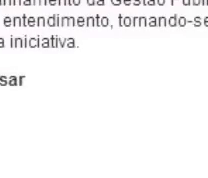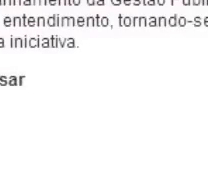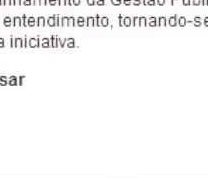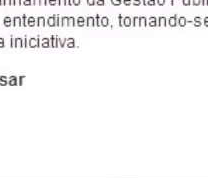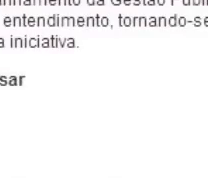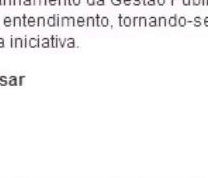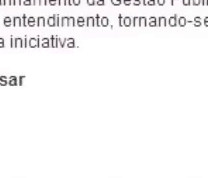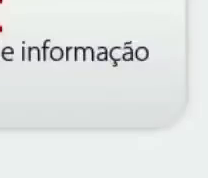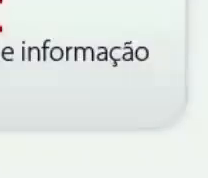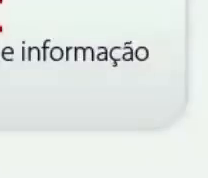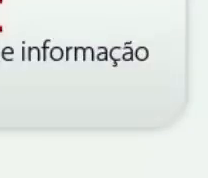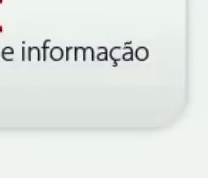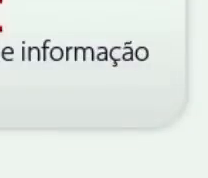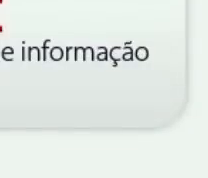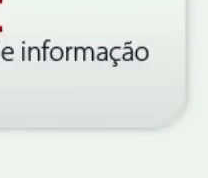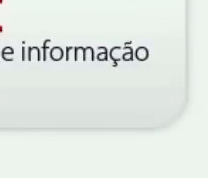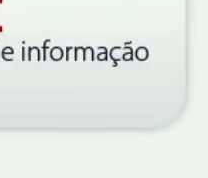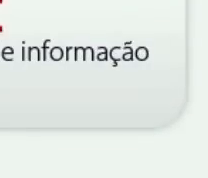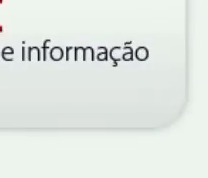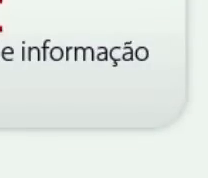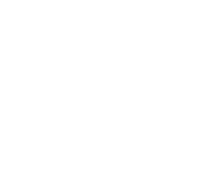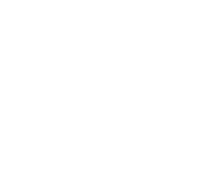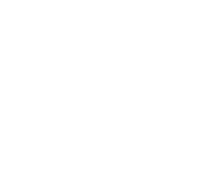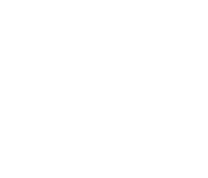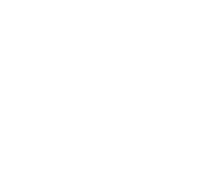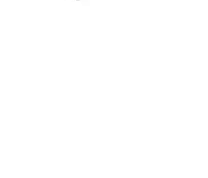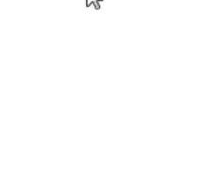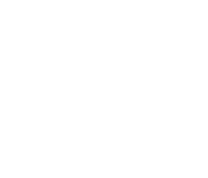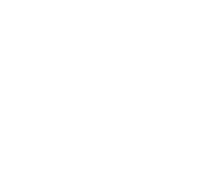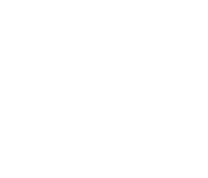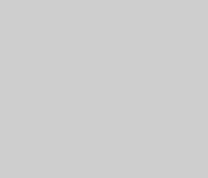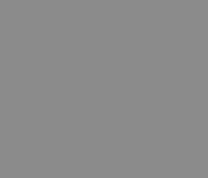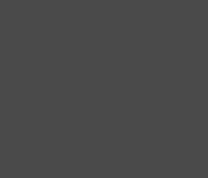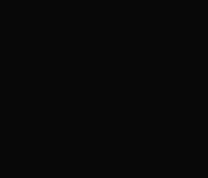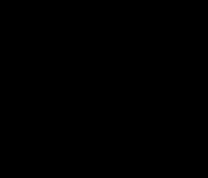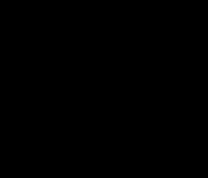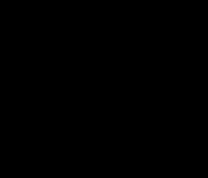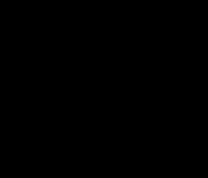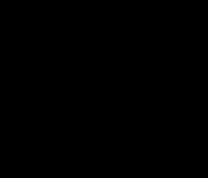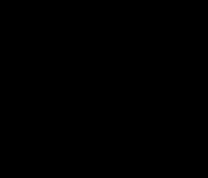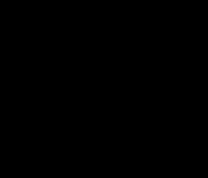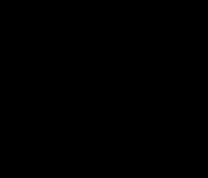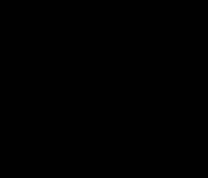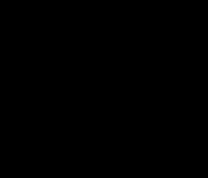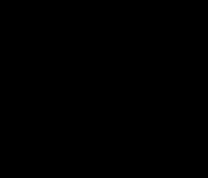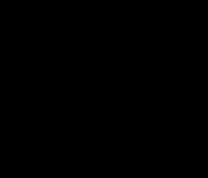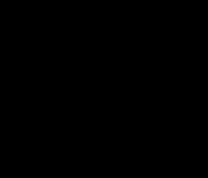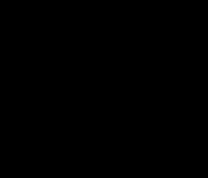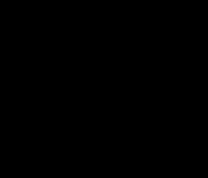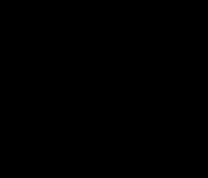www.camaraguarulhos.sp.gov.br. Clique no link Portal da Transparência e veja o vídeo de orientação.